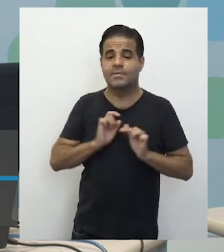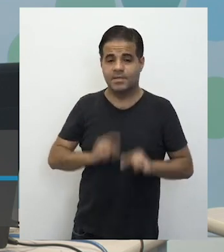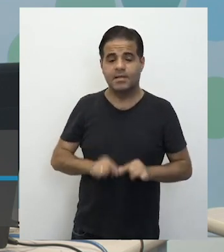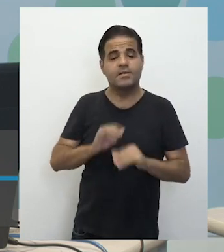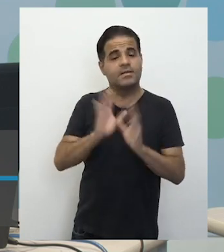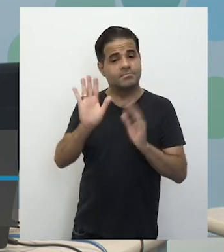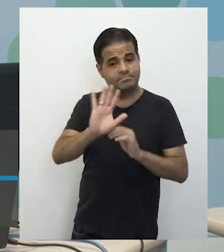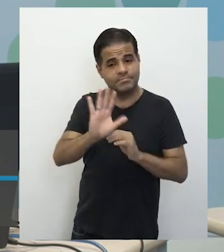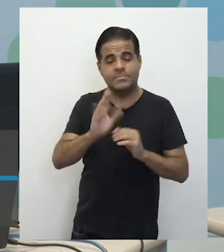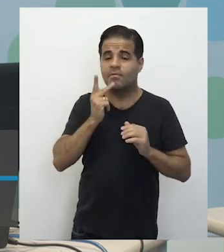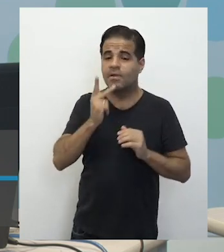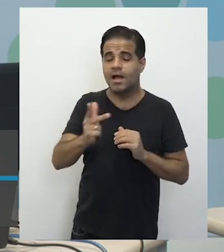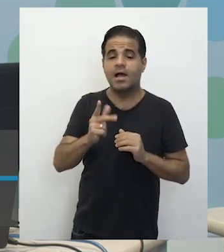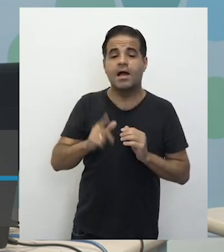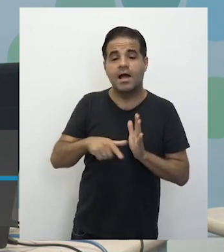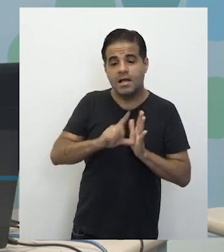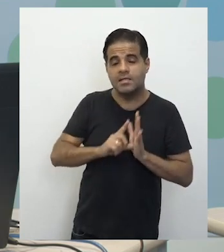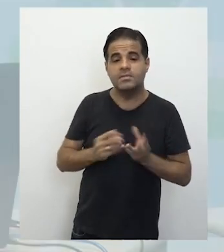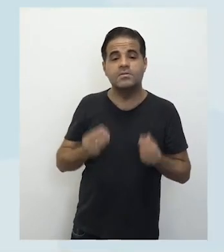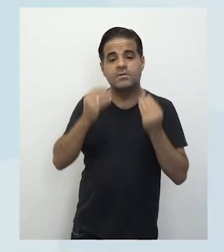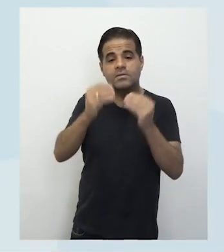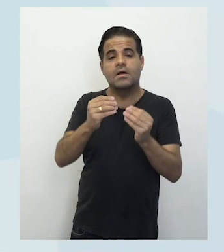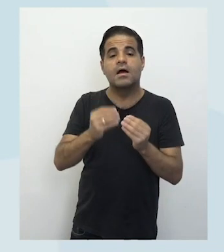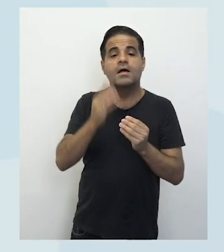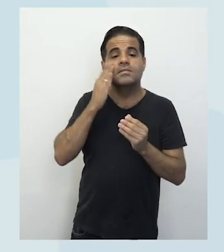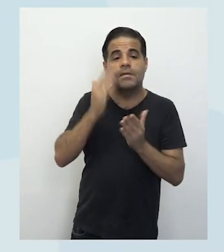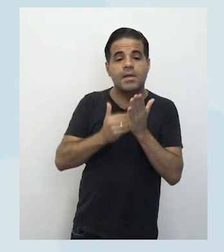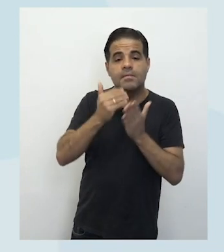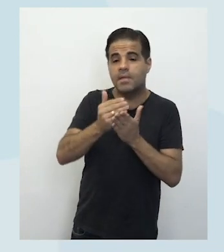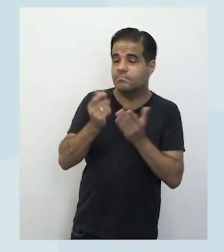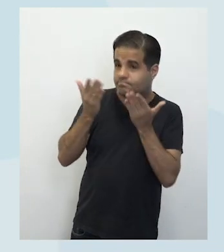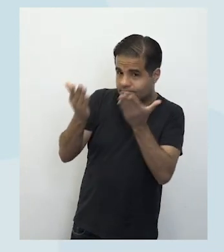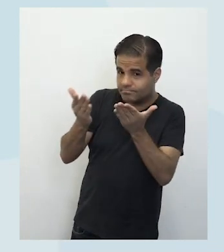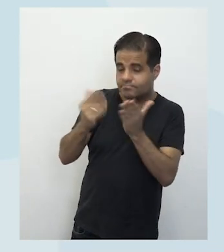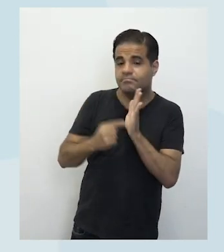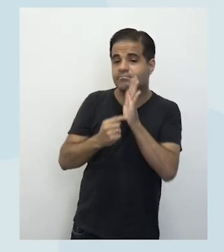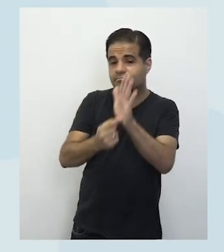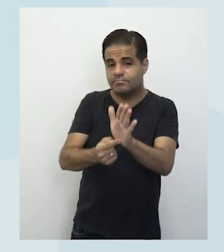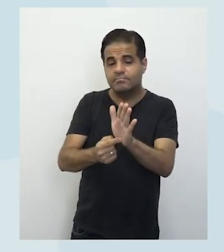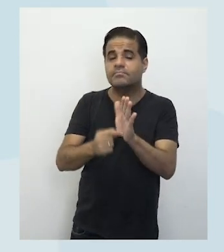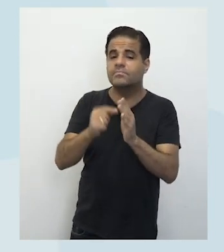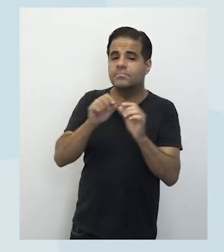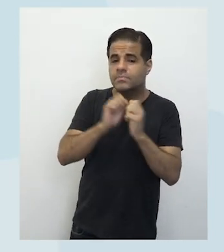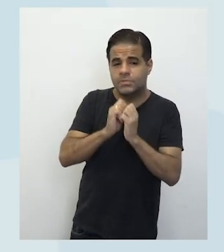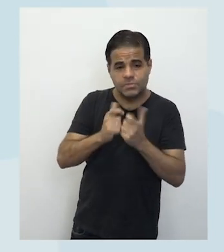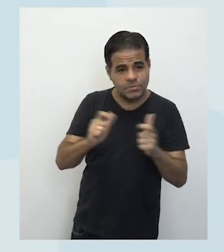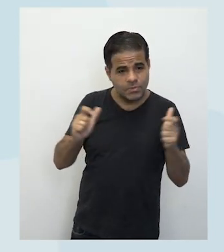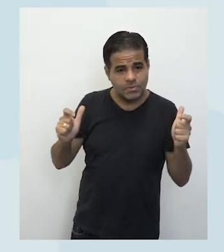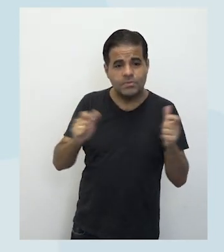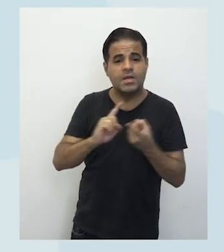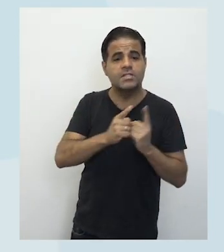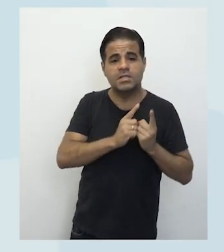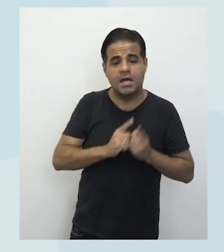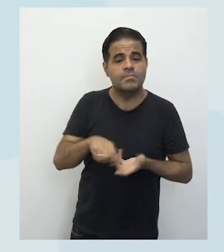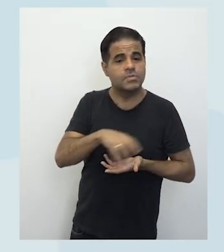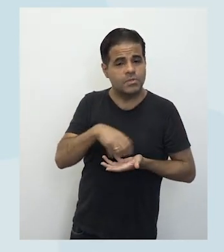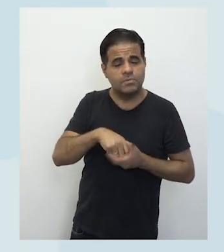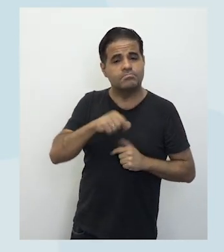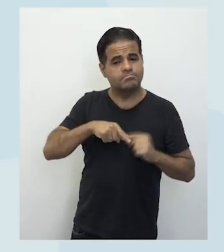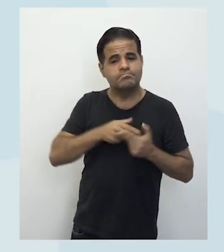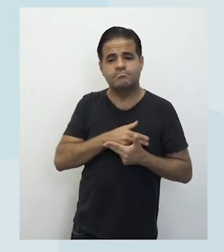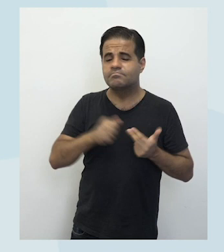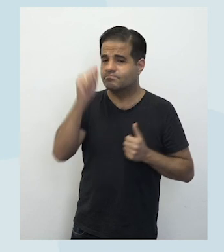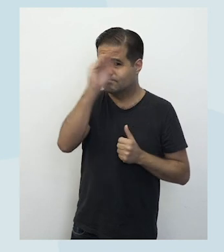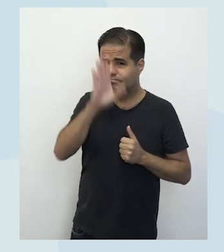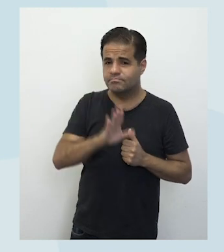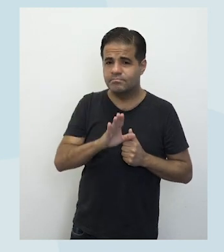vou me despedindo, mas antes eu vou deixar um para saber mais, que está aparecendo para vocês. Estrutura e dinâmica do setor de serviços